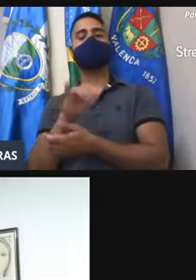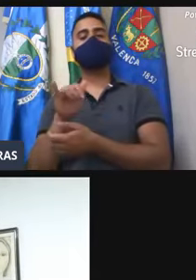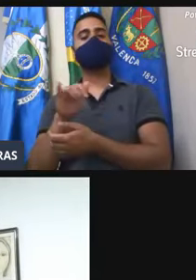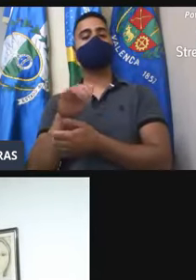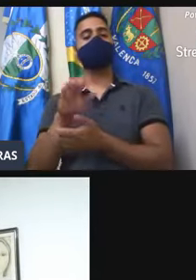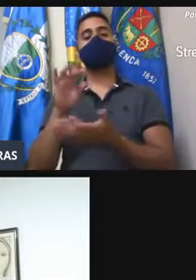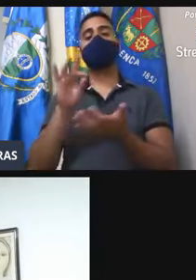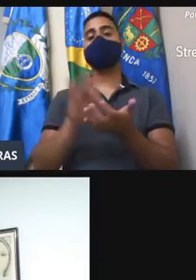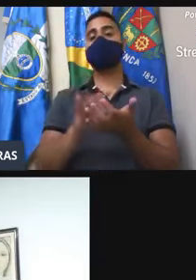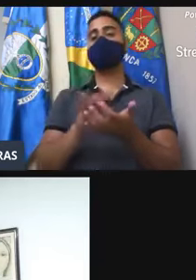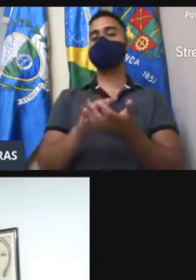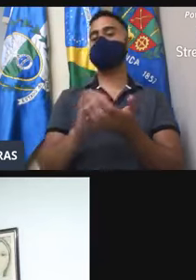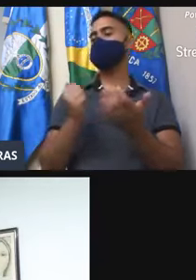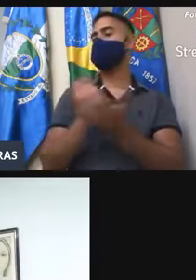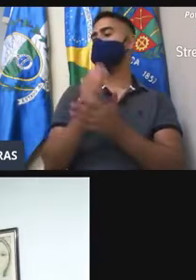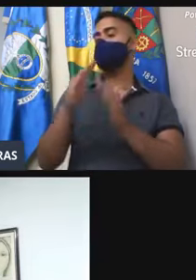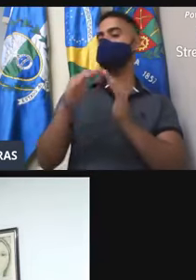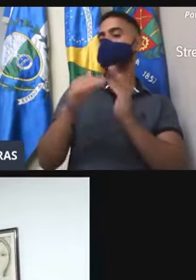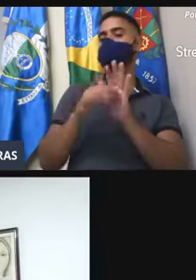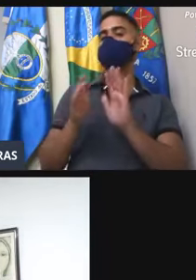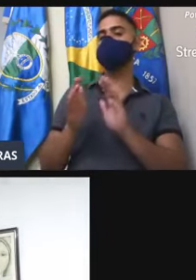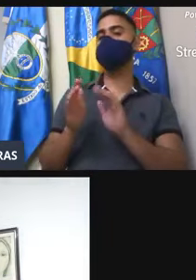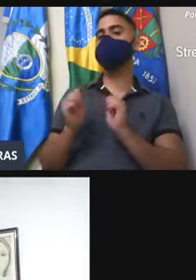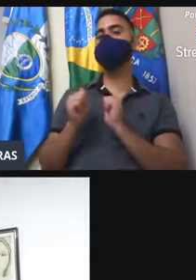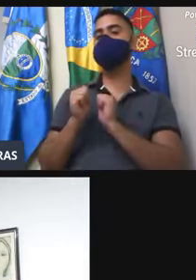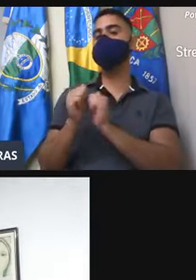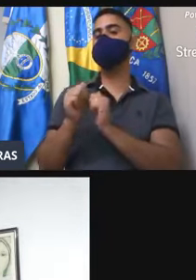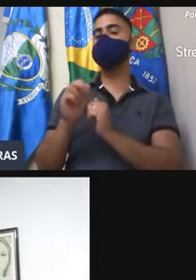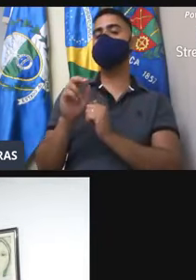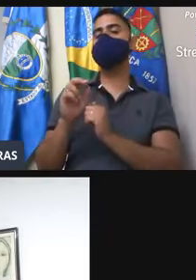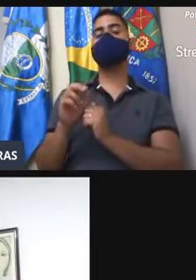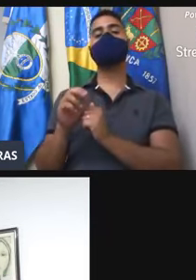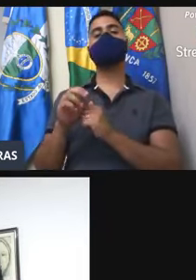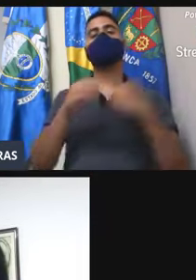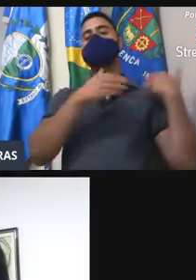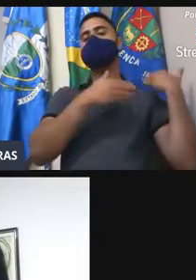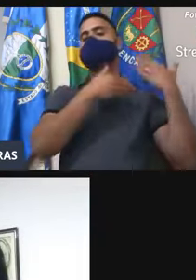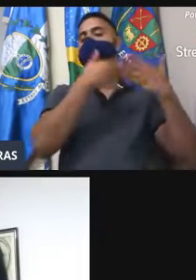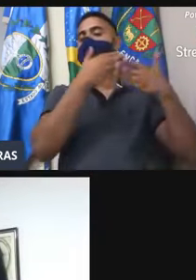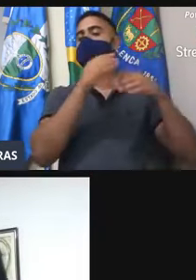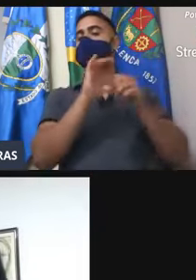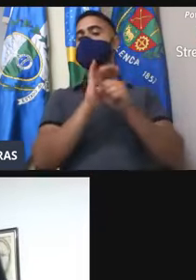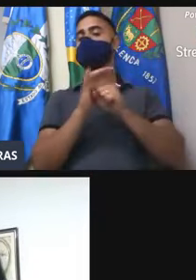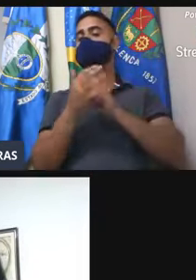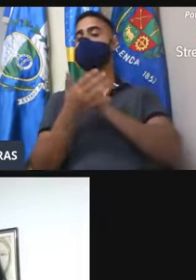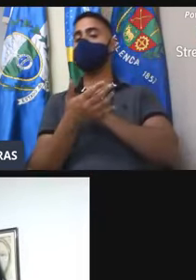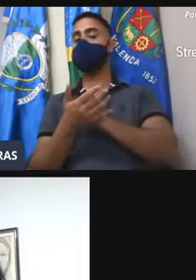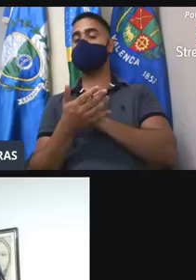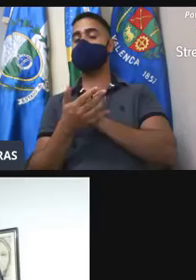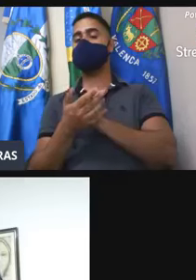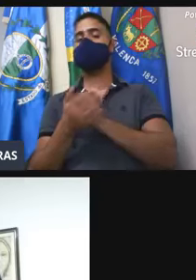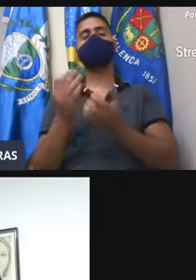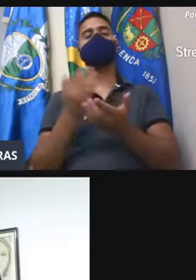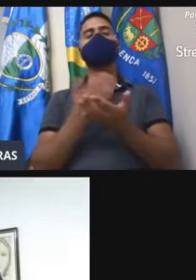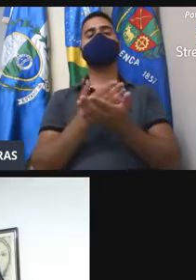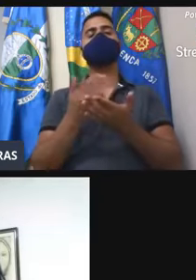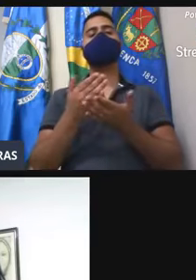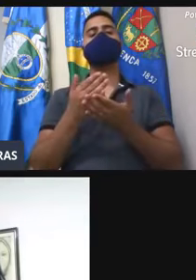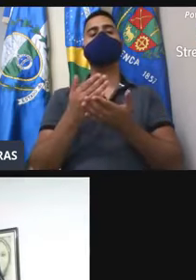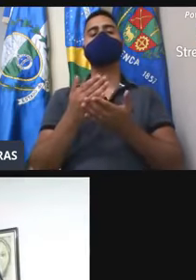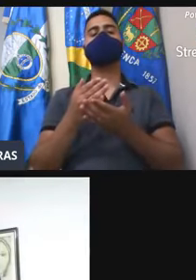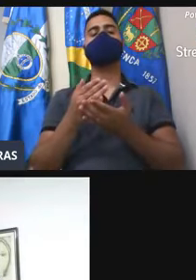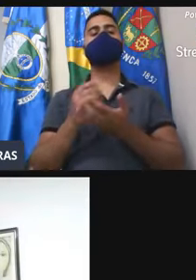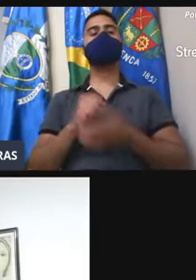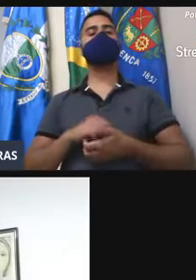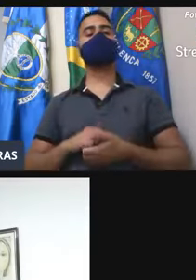foi adquirido? Se, na verdade, foi adquirido de uma vez só? Se foi durante esse período todo da pandemia que